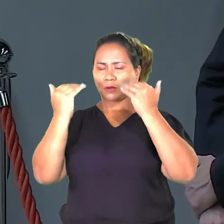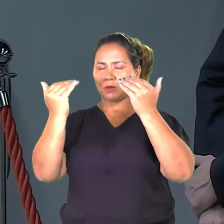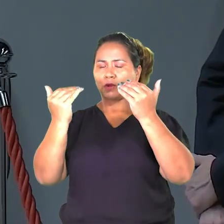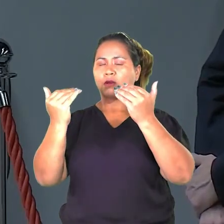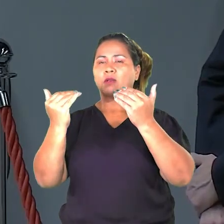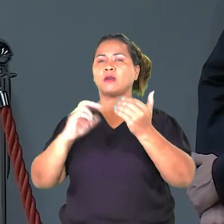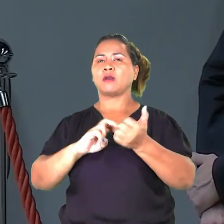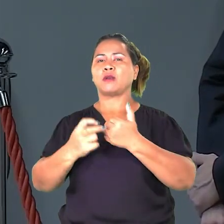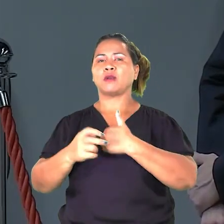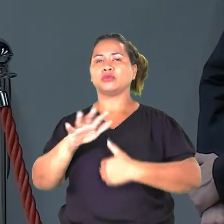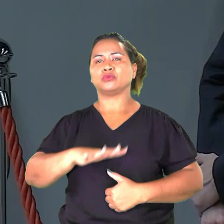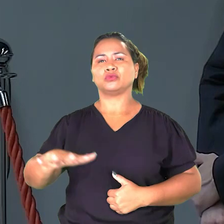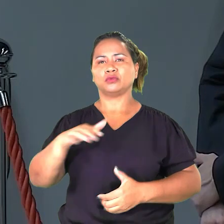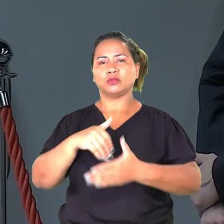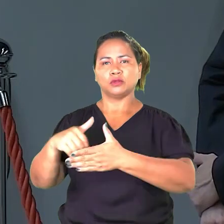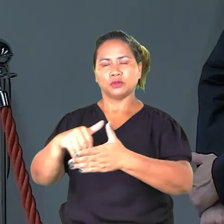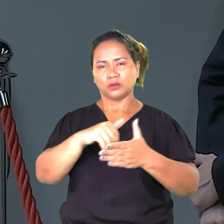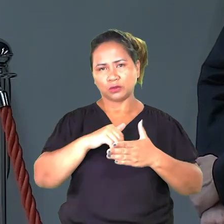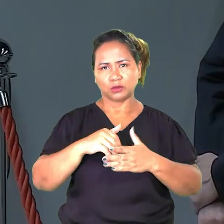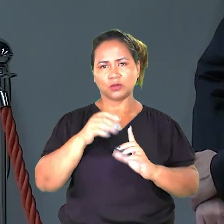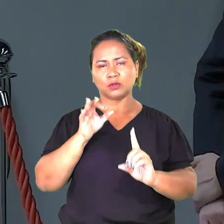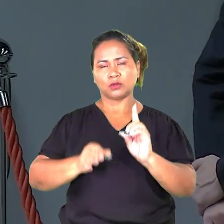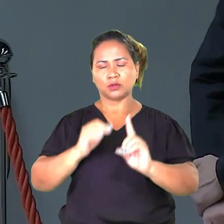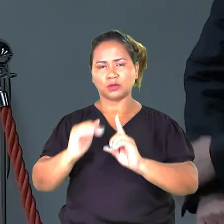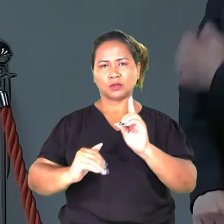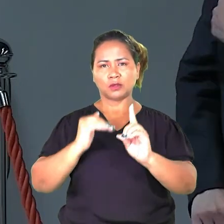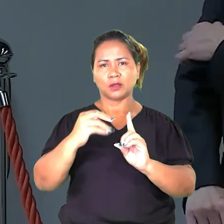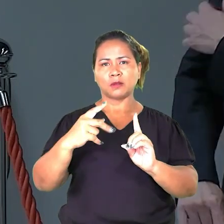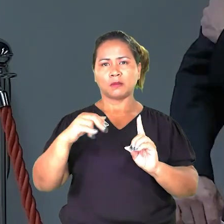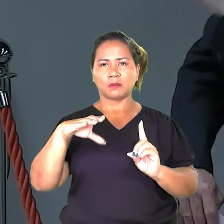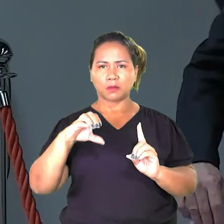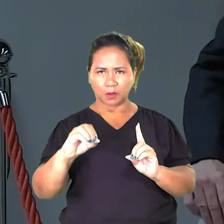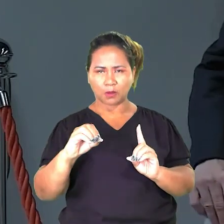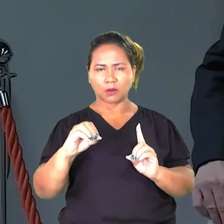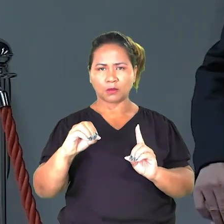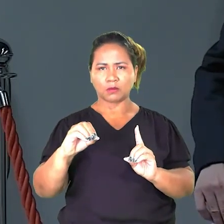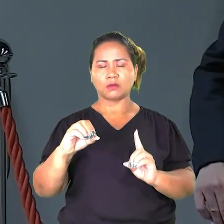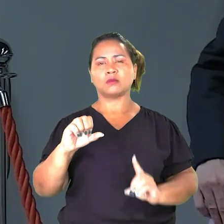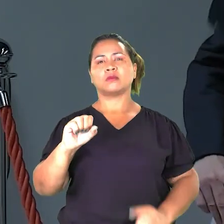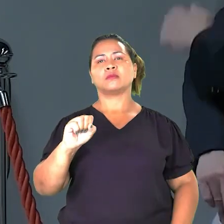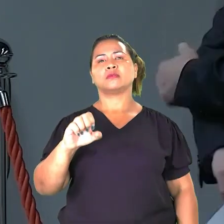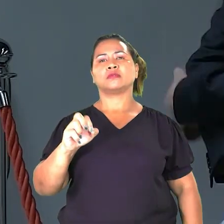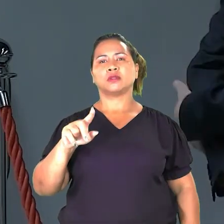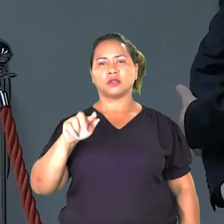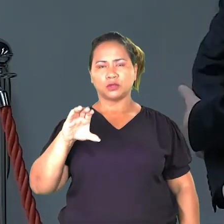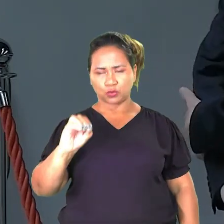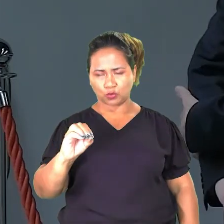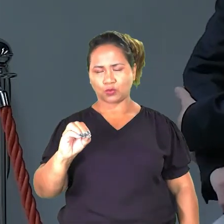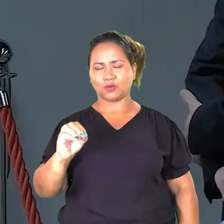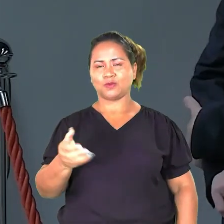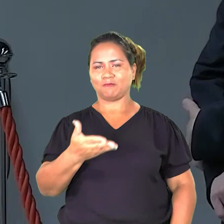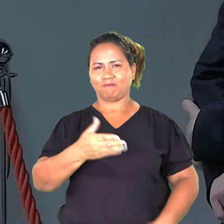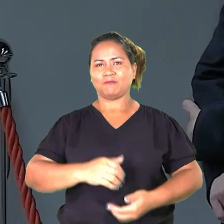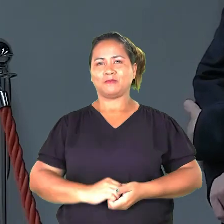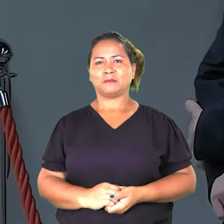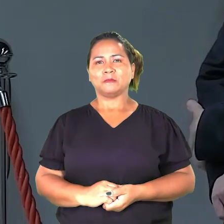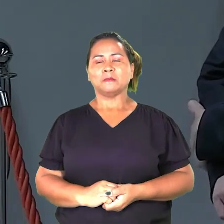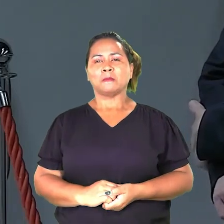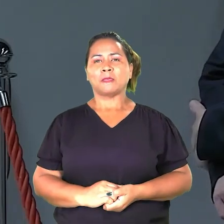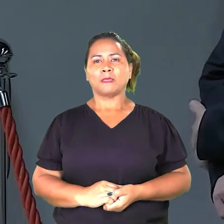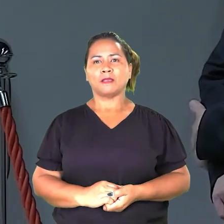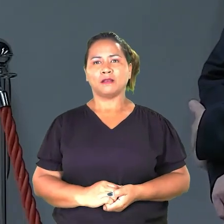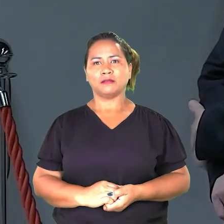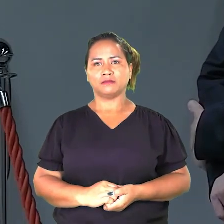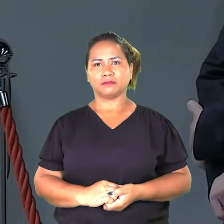do excelentíssimo senhor presidente do Tribunal Regional Eleitoral do Estado de São Paulo, o desembargador Paulo Sérgio Brant